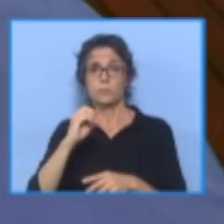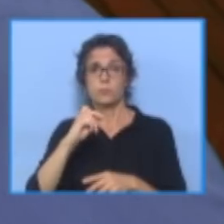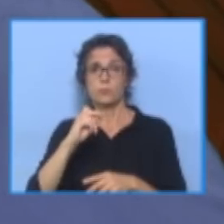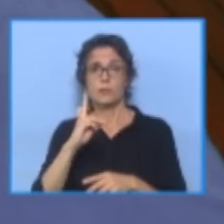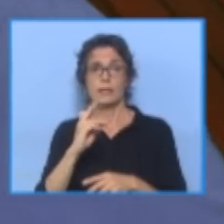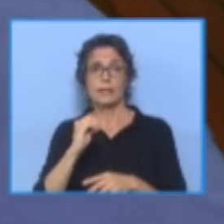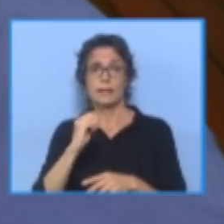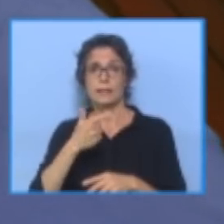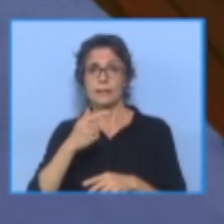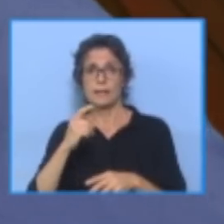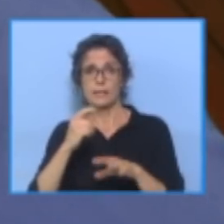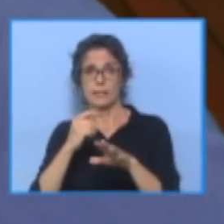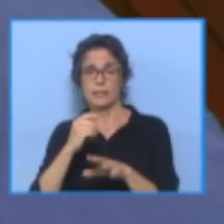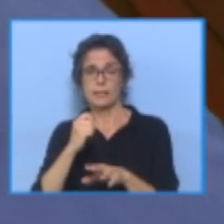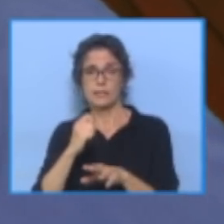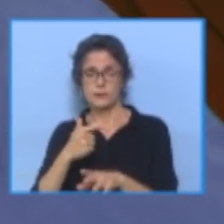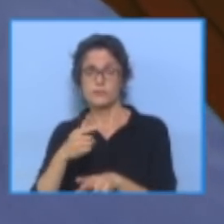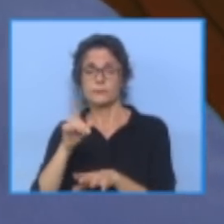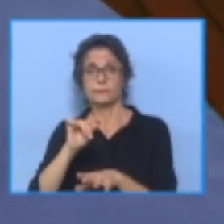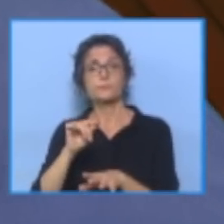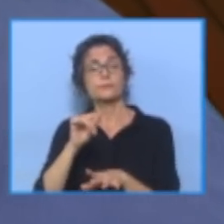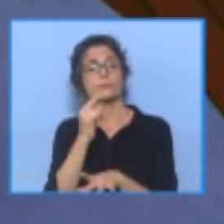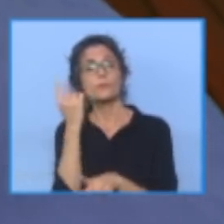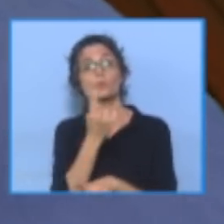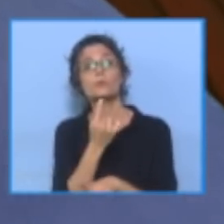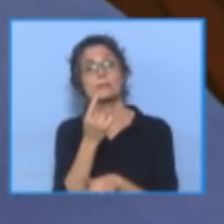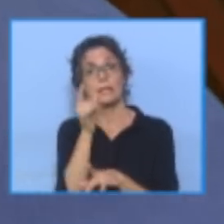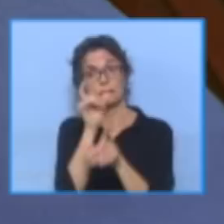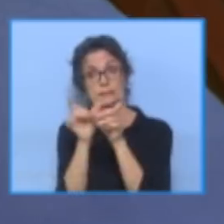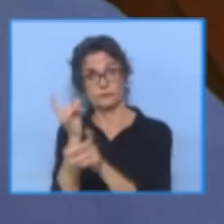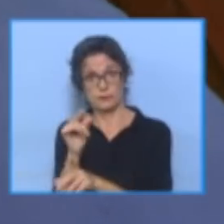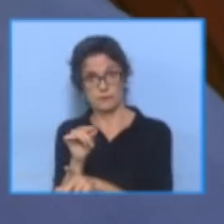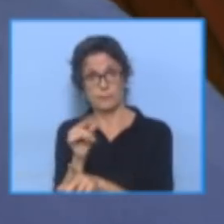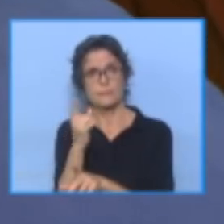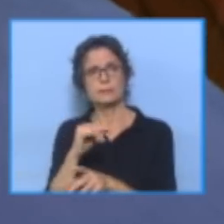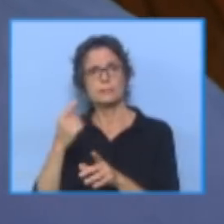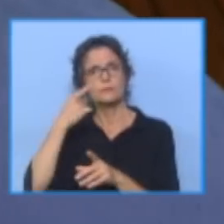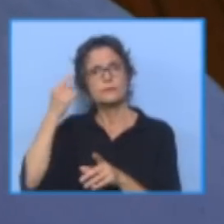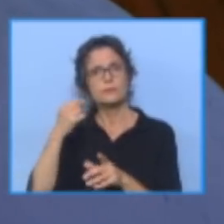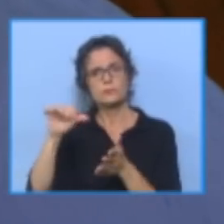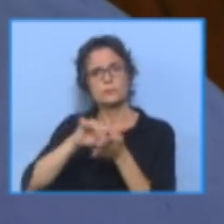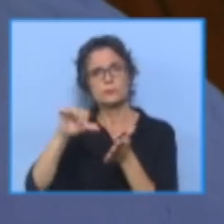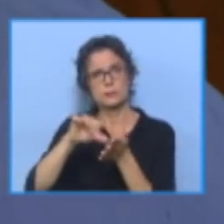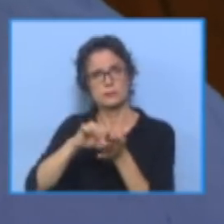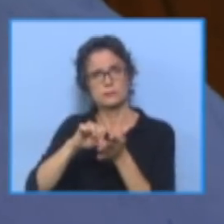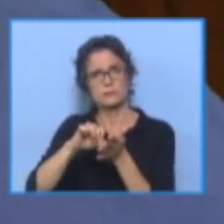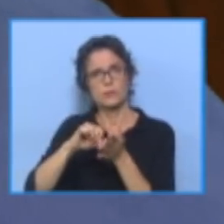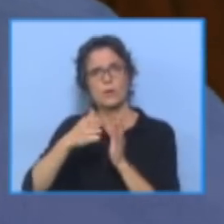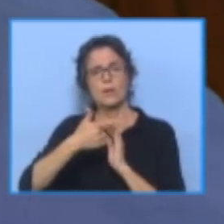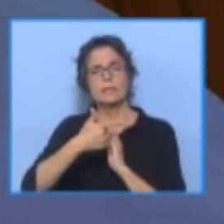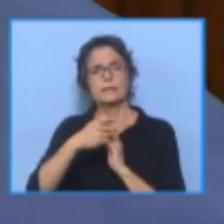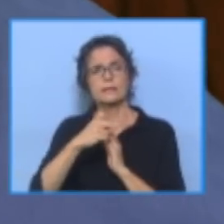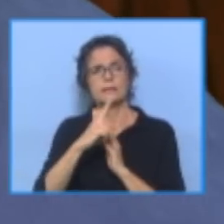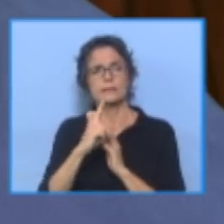Igreja Ortodoxa, com as autoridades civis, mas também vai viajar ao centro da Roménia, na Transilvânia, onde vai